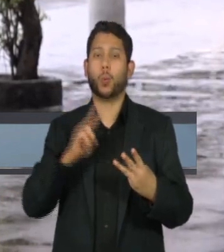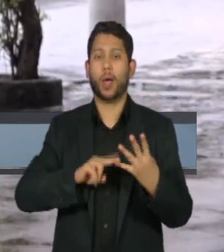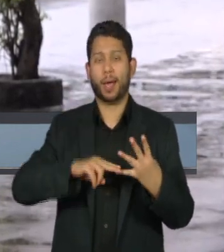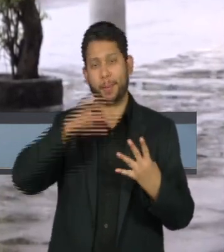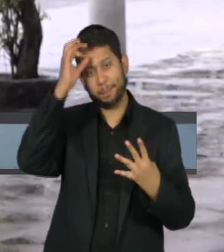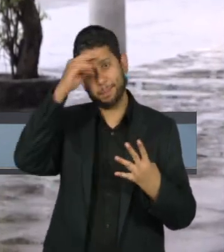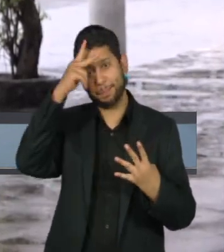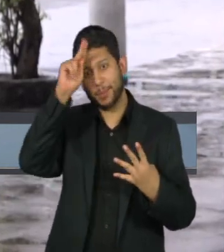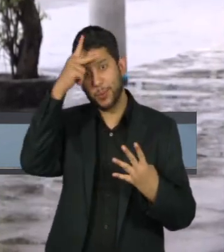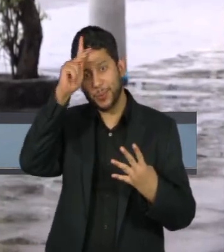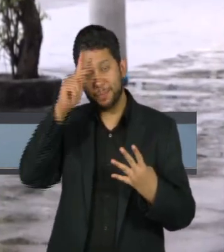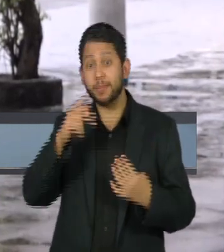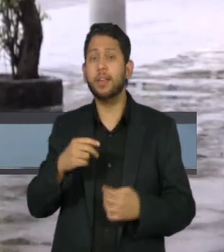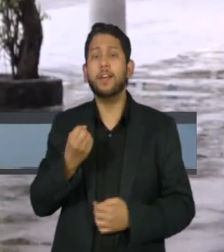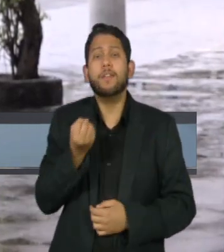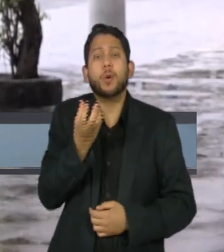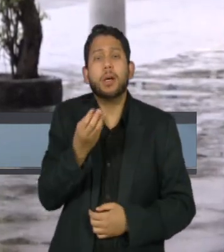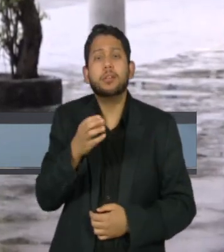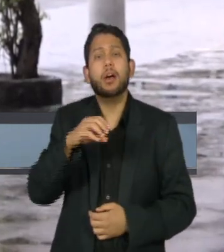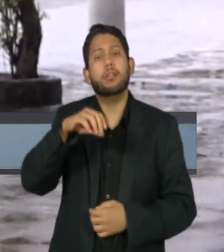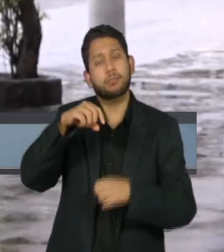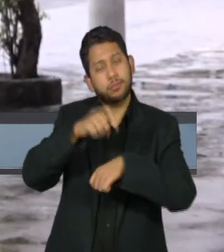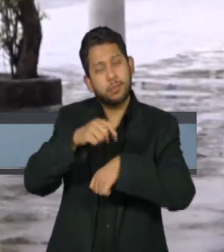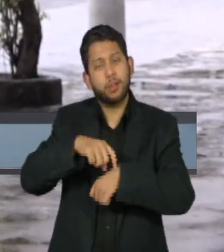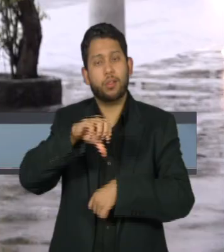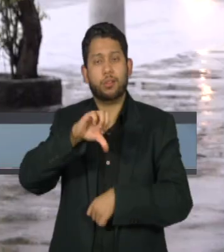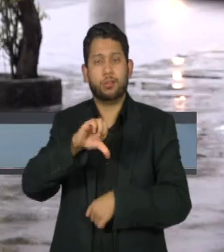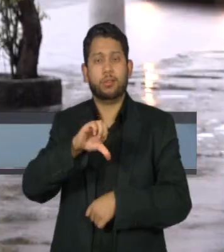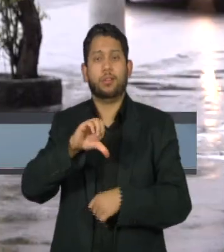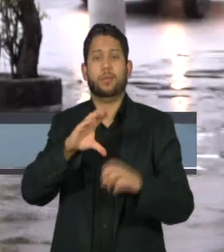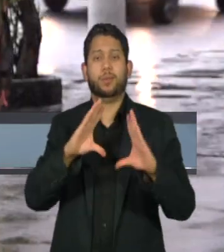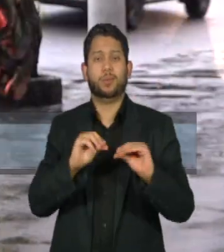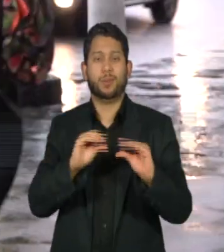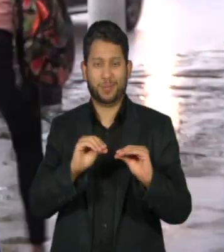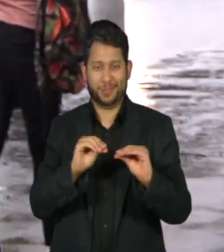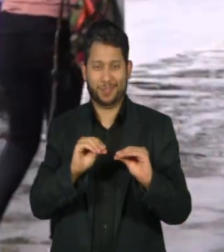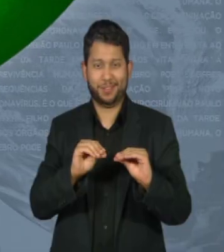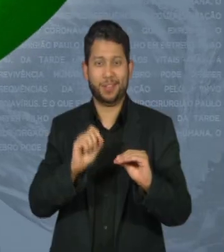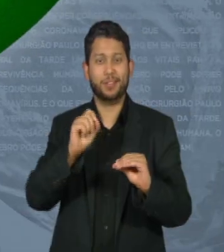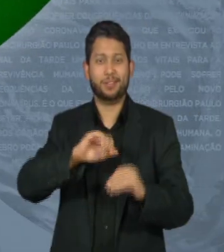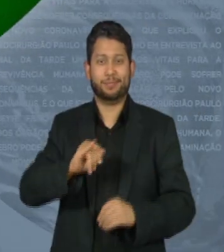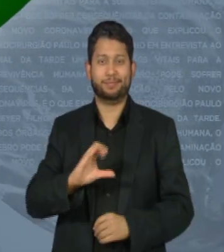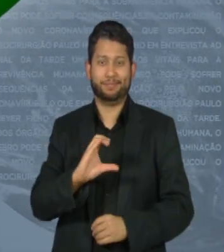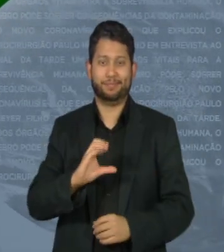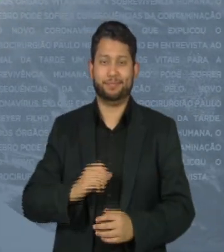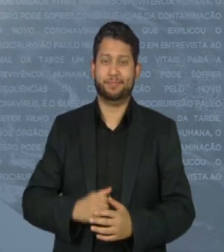informações às 9 da noite no Jornal da Cultura. De Niterói, Rio de Janeiro, Rodrigo Gomes.